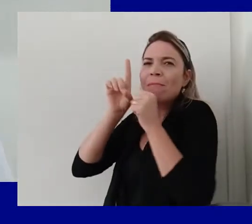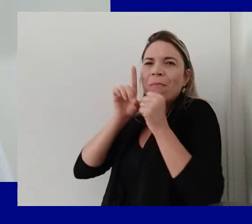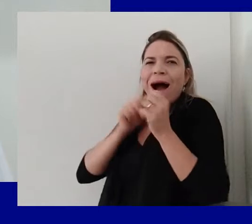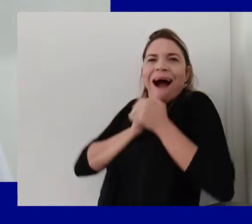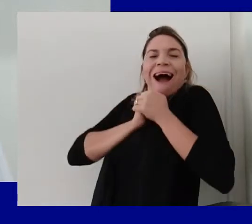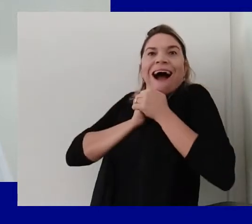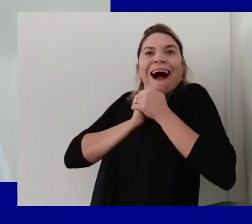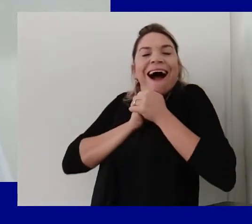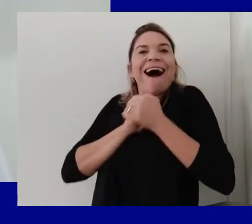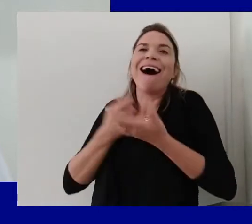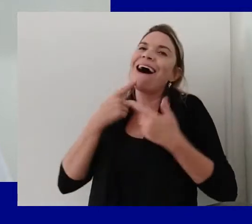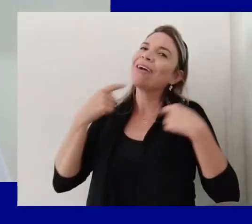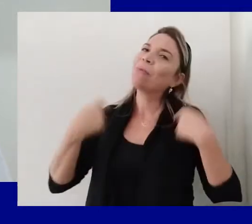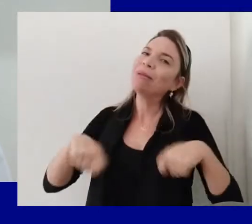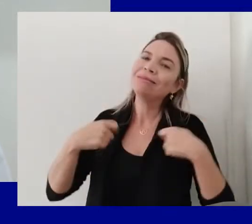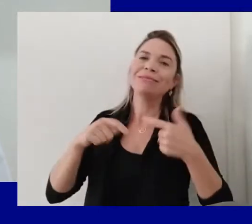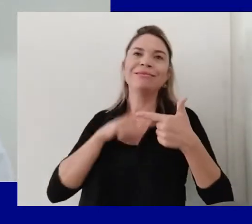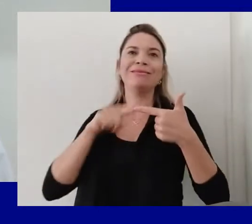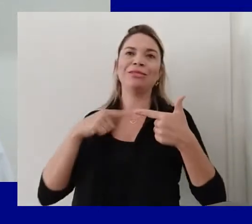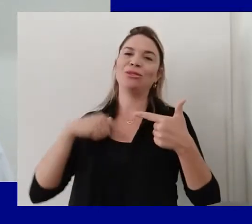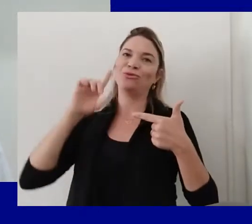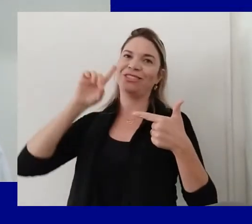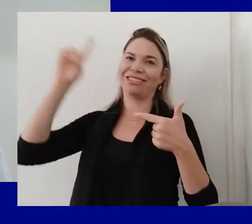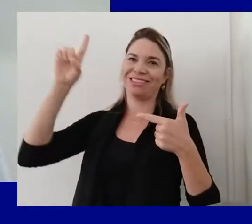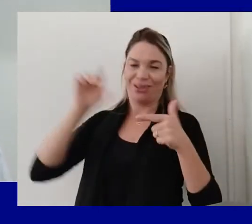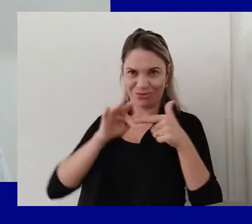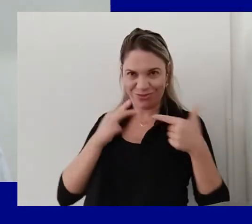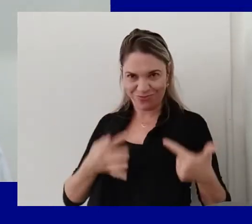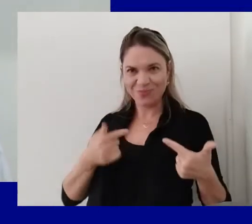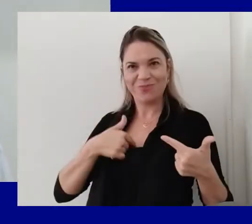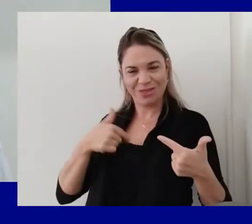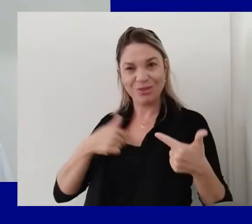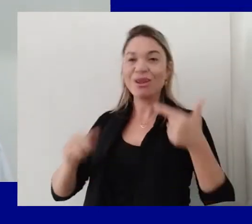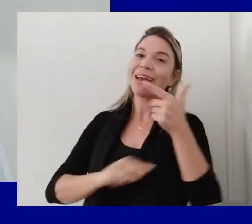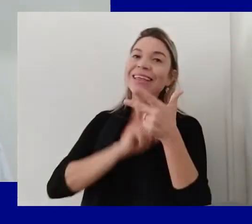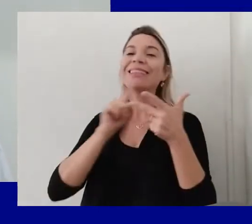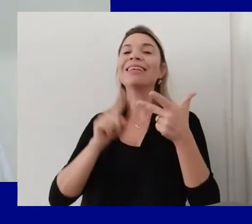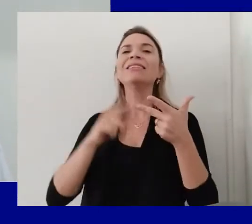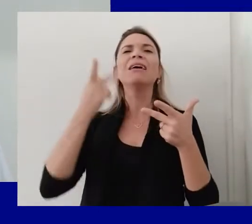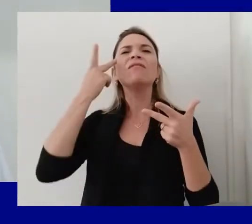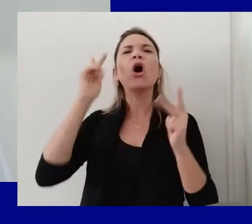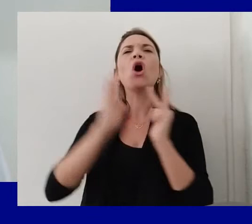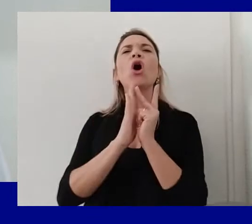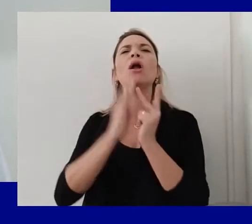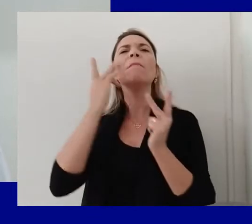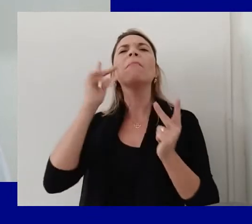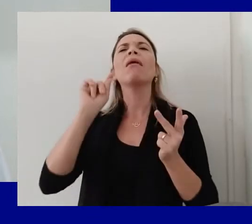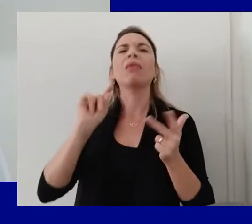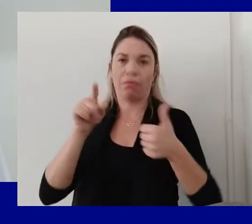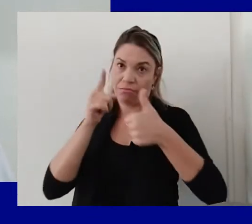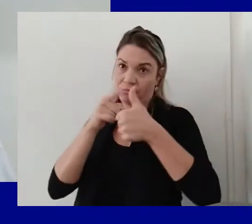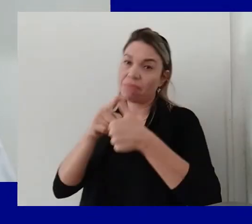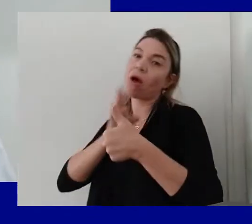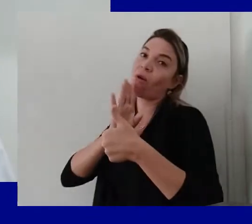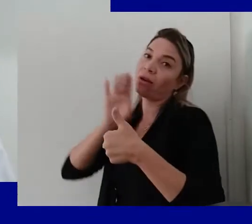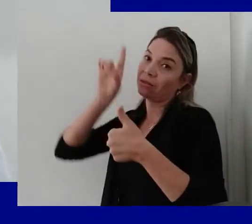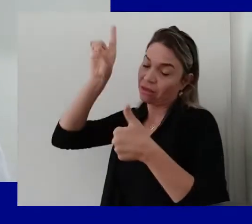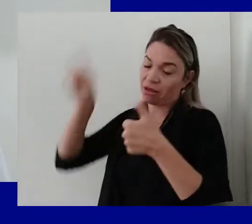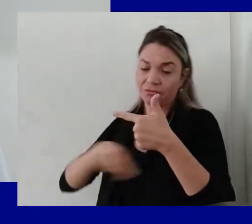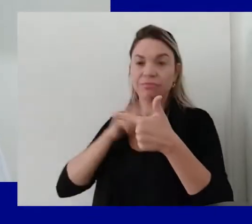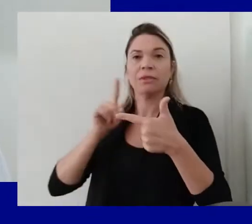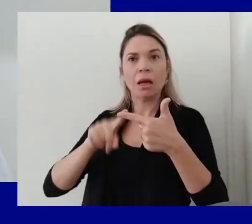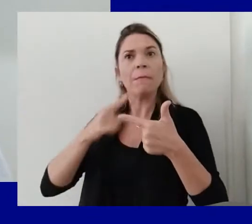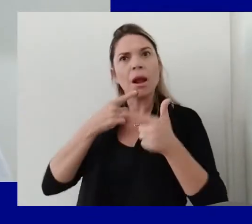de Deus, surge uma terceira razão pela qual devemos orar. Porque Deus, sendo